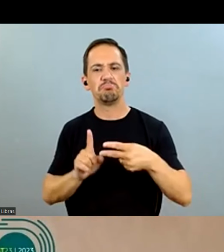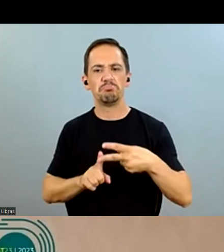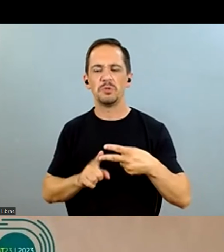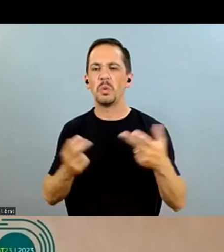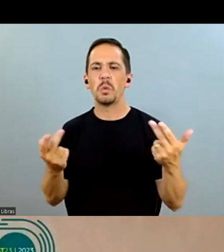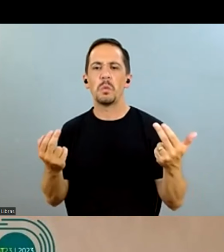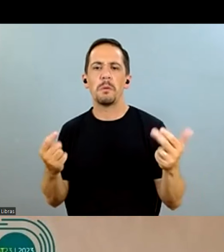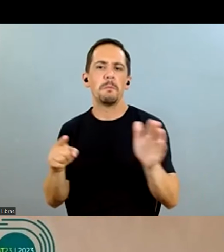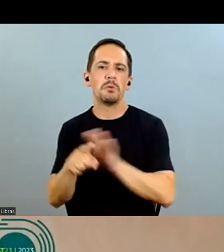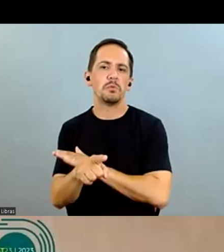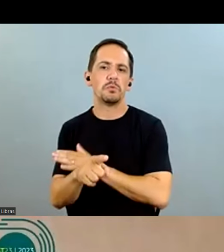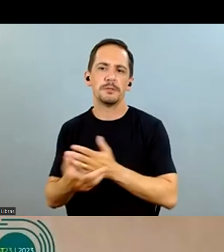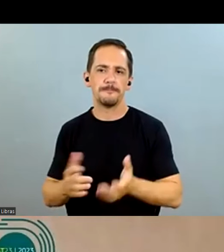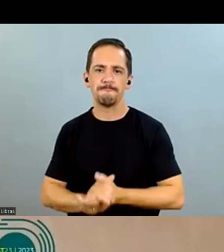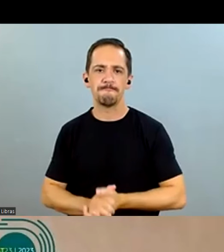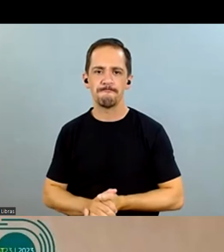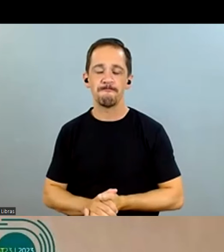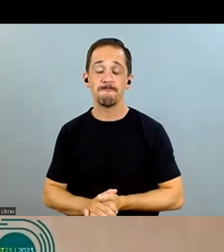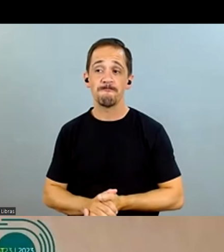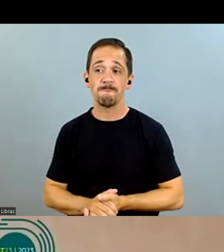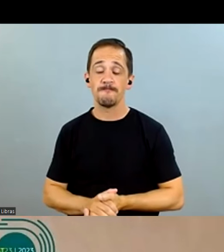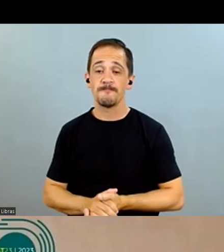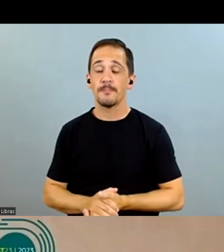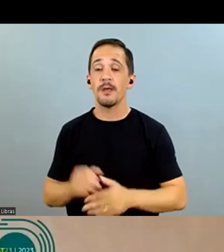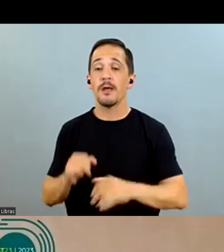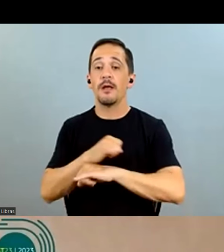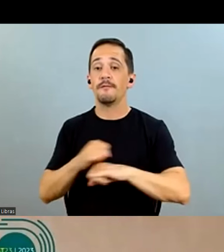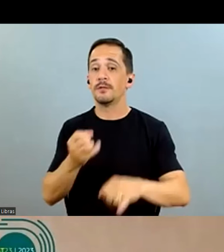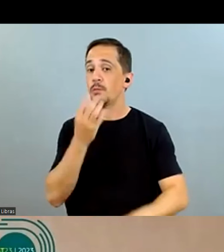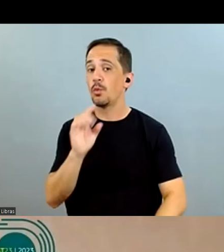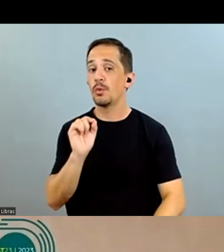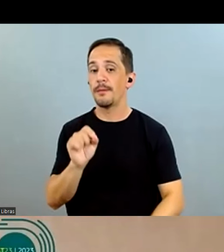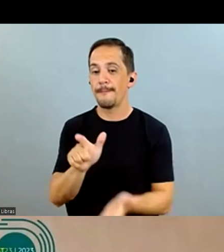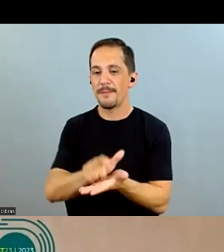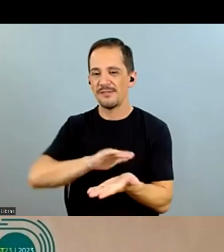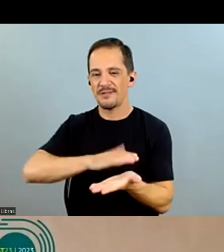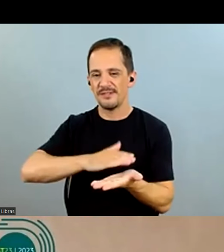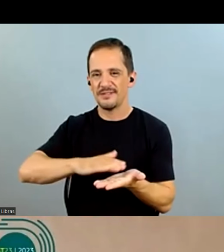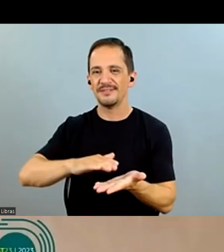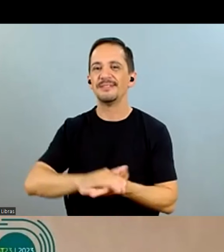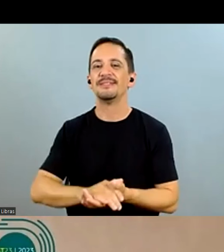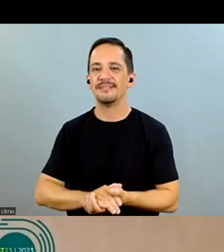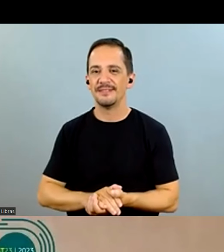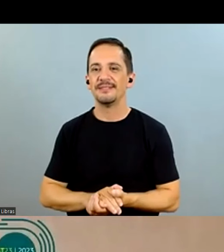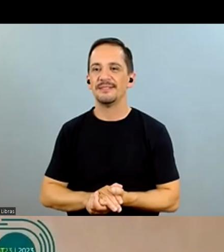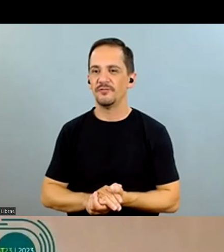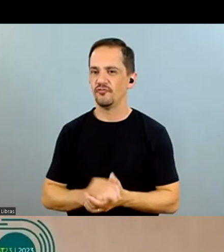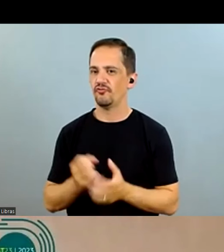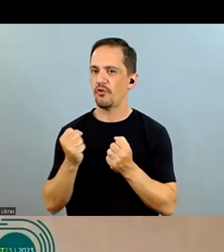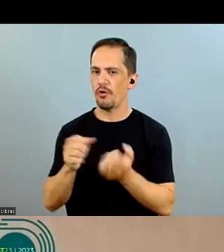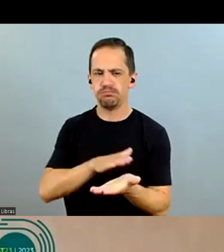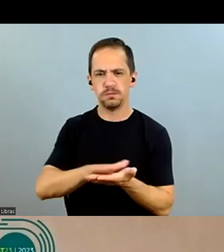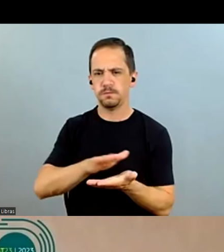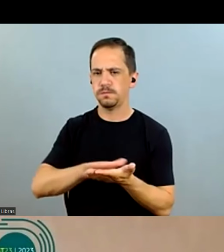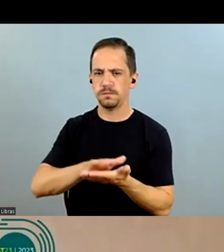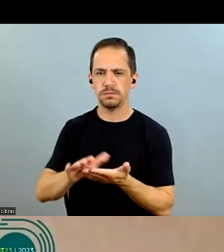o Caio coloca eu acho que a boa notícia é o mercado de papelão do lado né que vem forte e continua forte aqui no mês de de Fevereiro